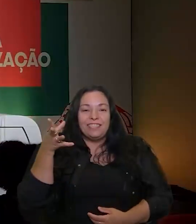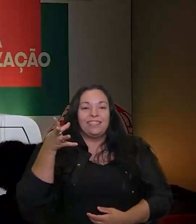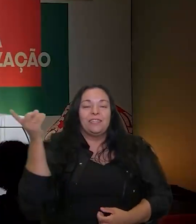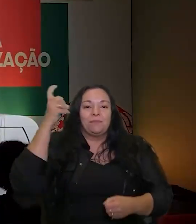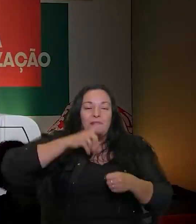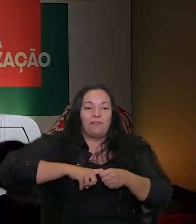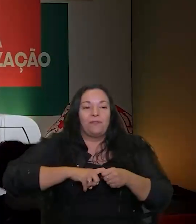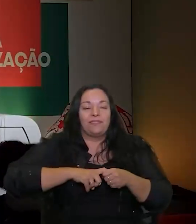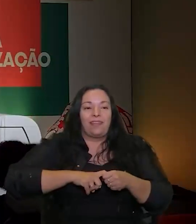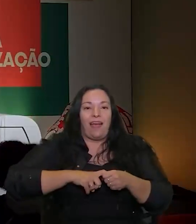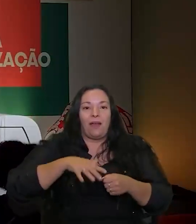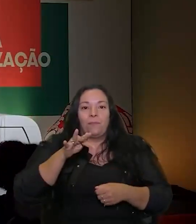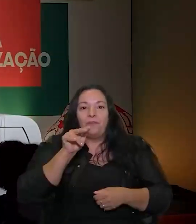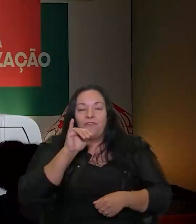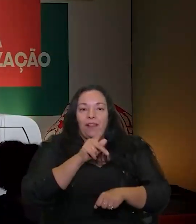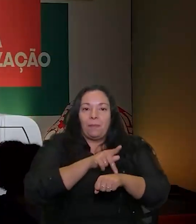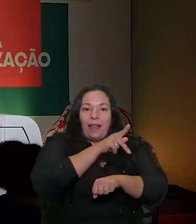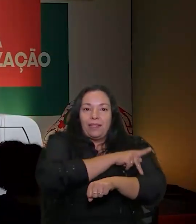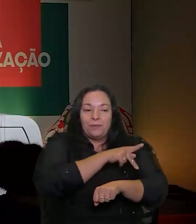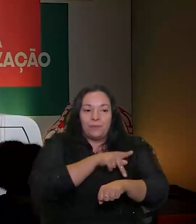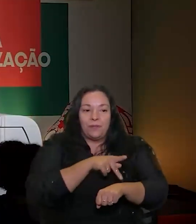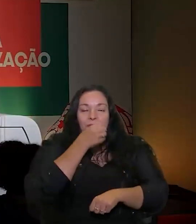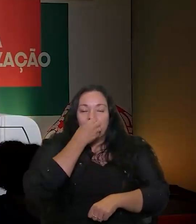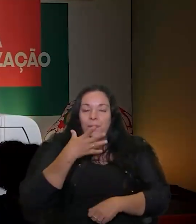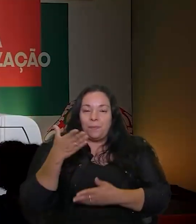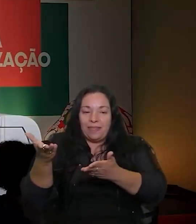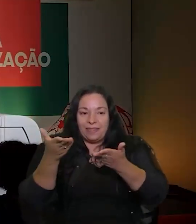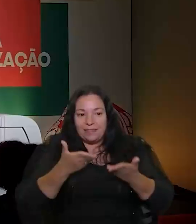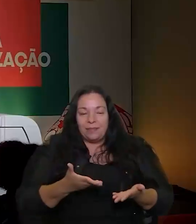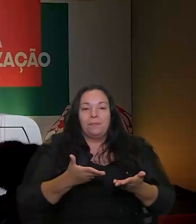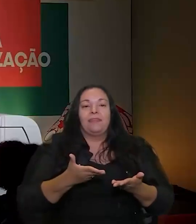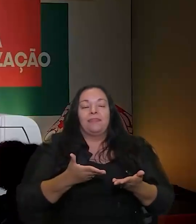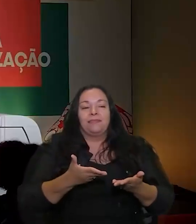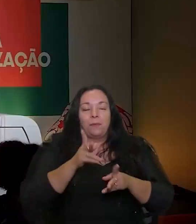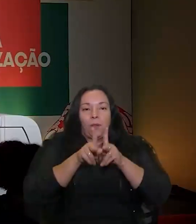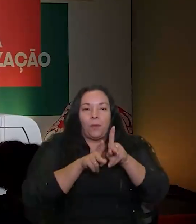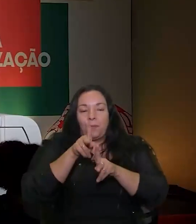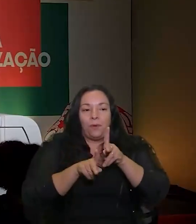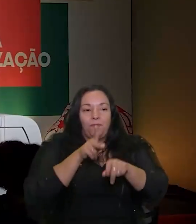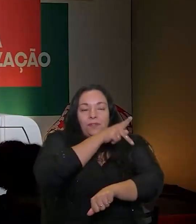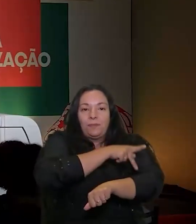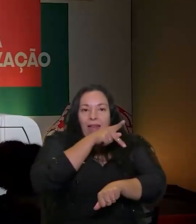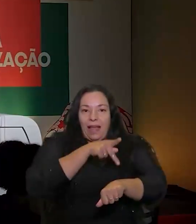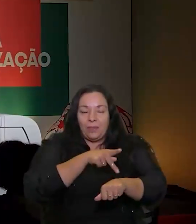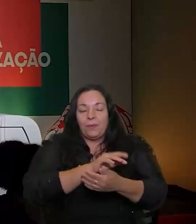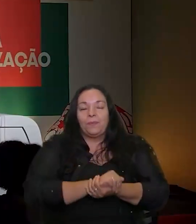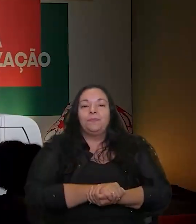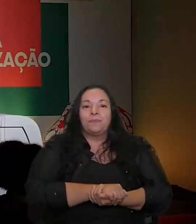para o festival. Eu fui muito bem recebida e acolhida pelo povo de Paracatu. Gente